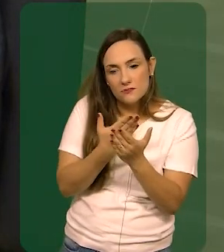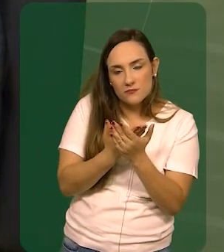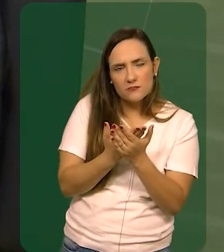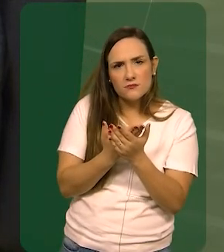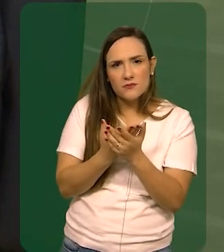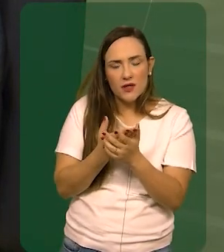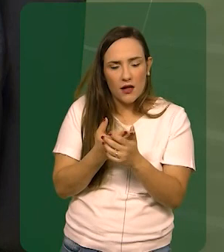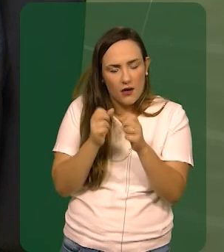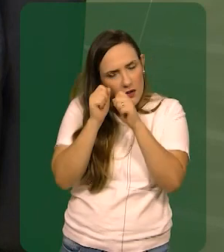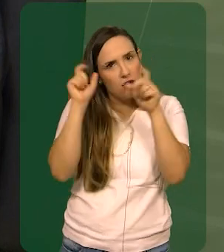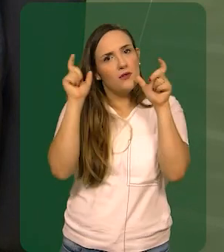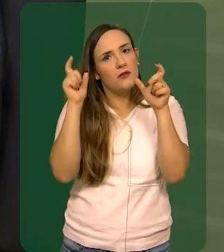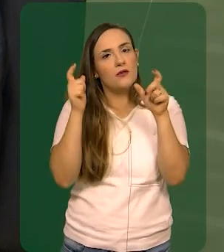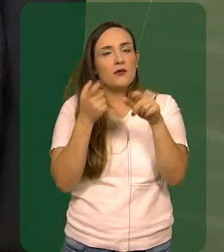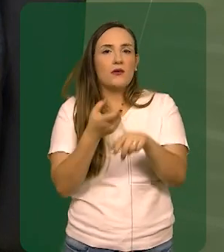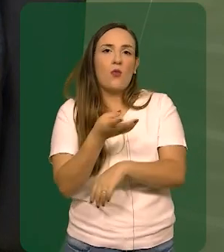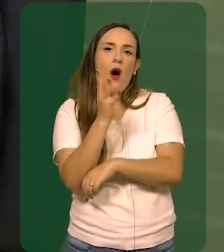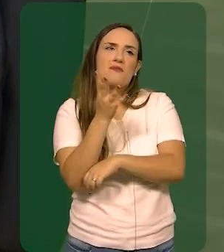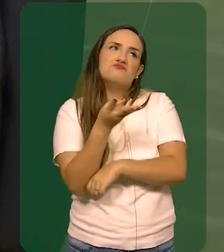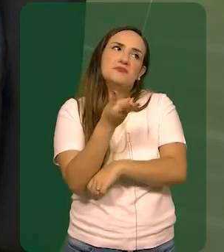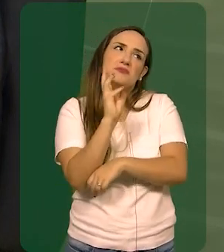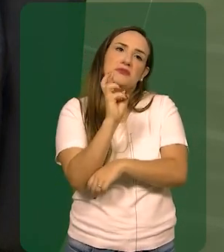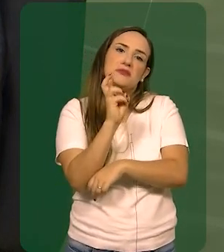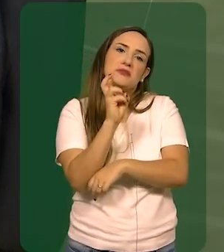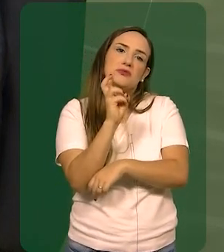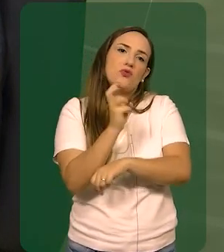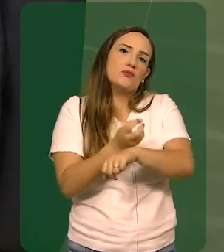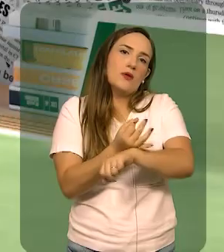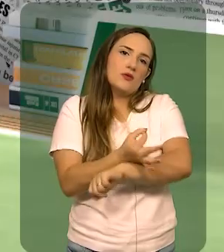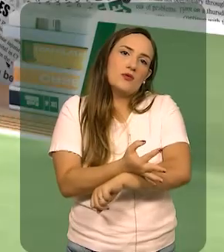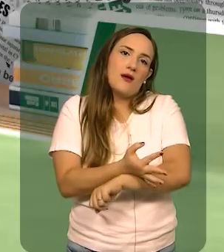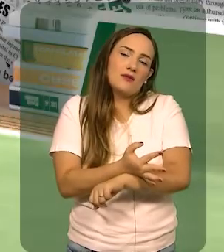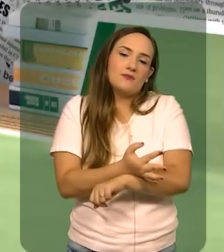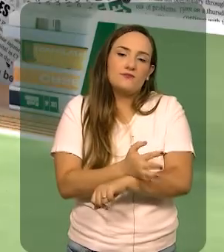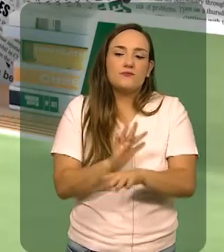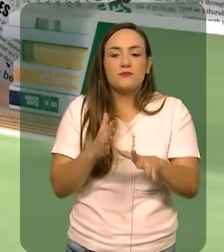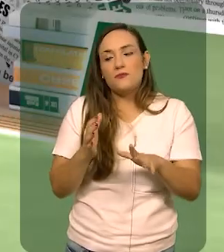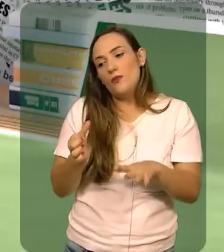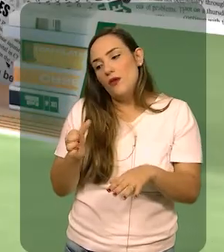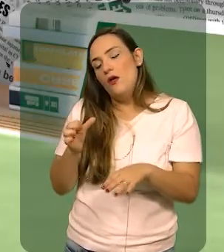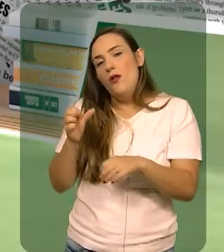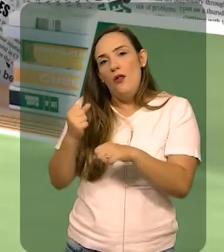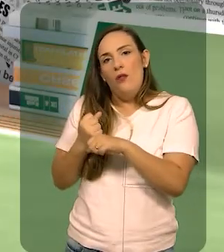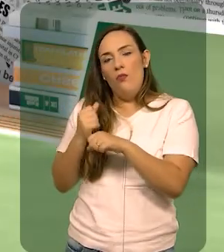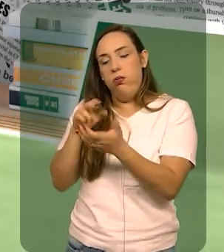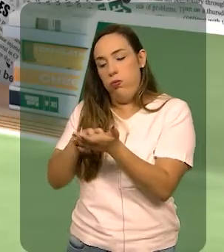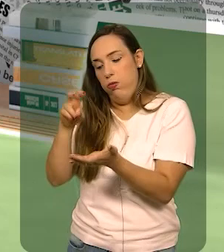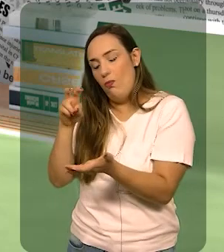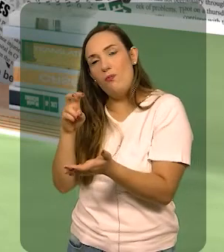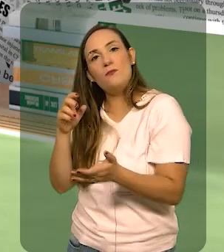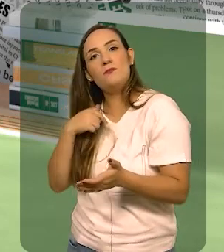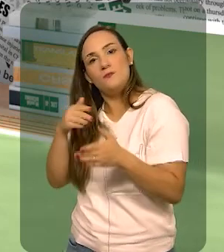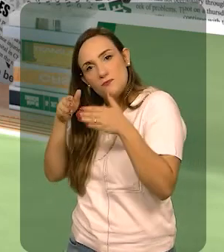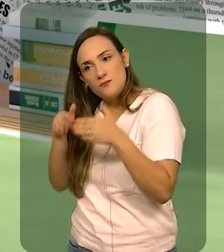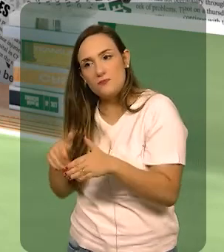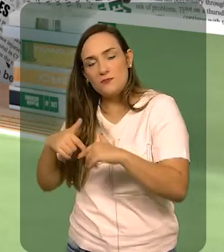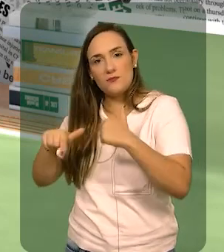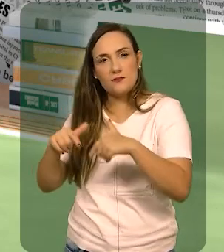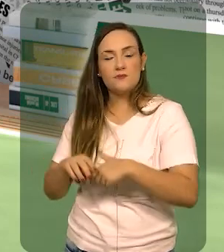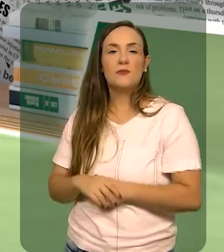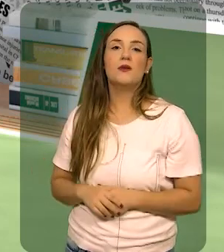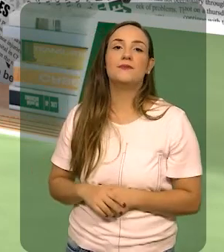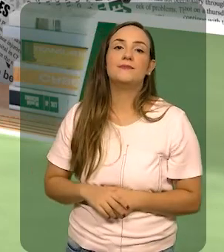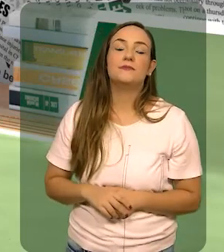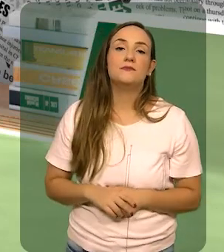tempo estudando, acordava às 5, às 4, aí sempre chegava às 6, estudando,